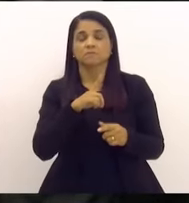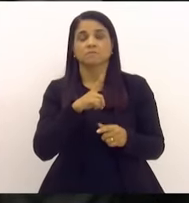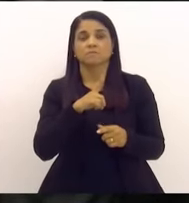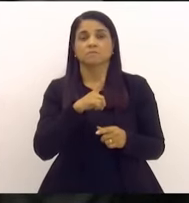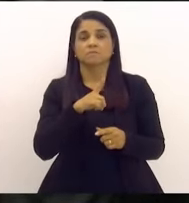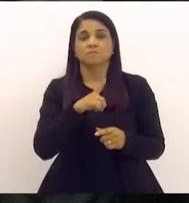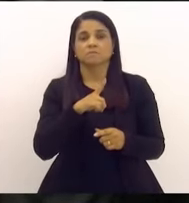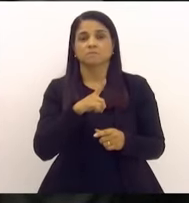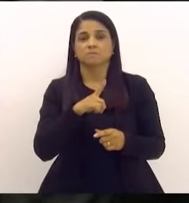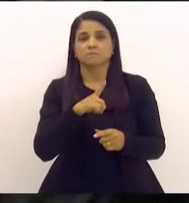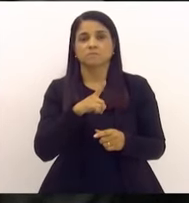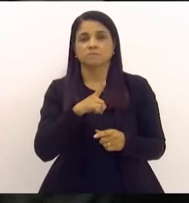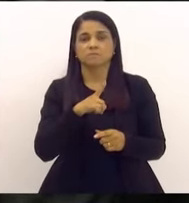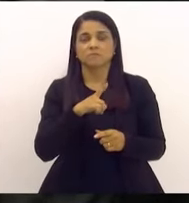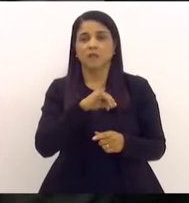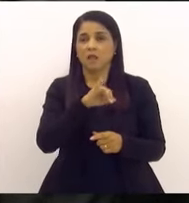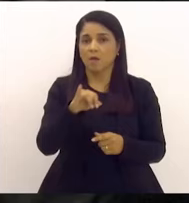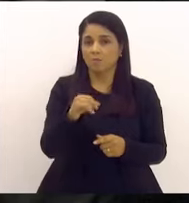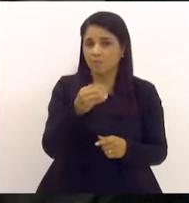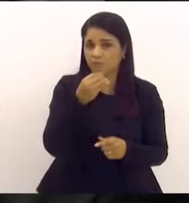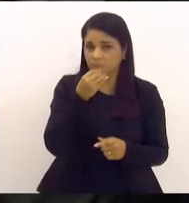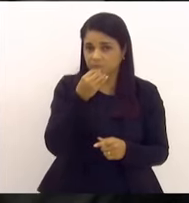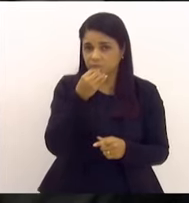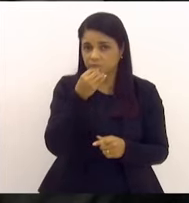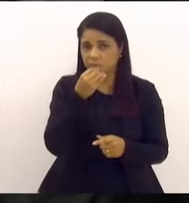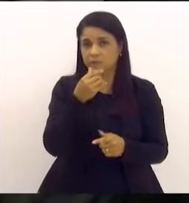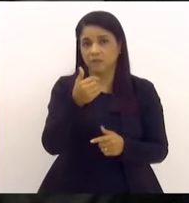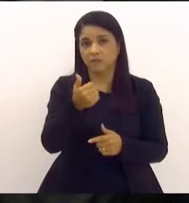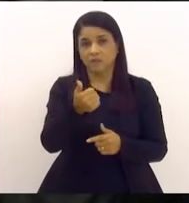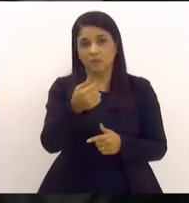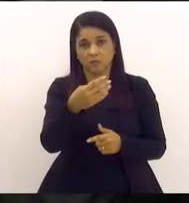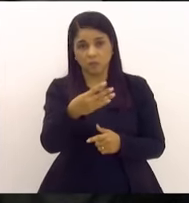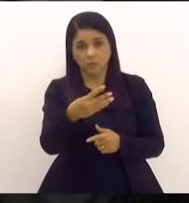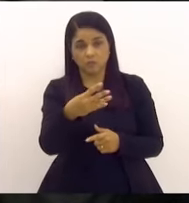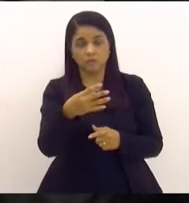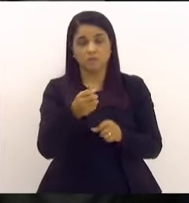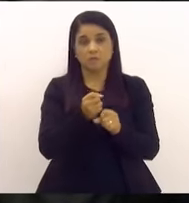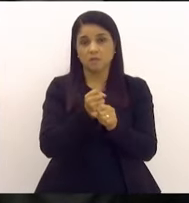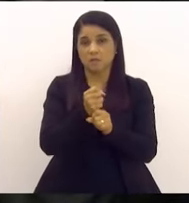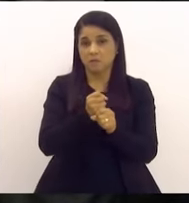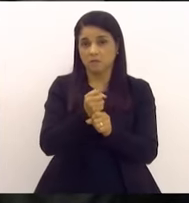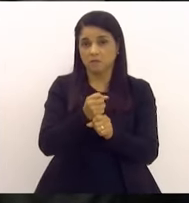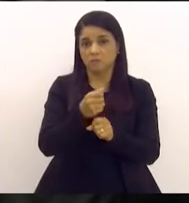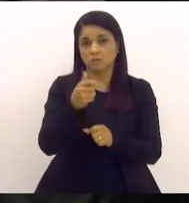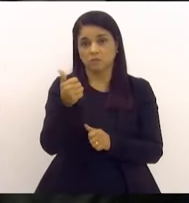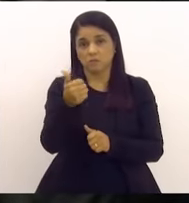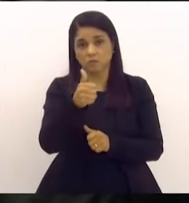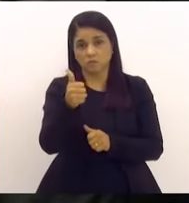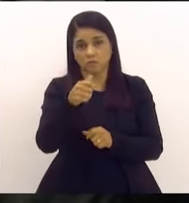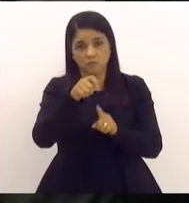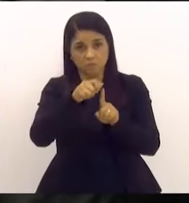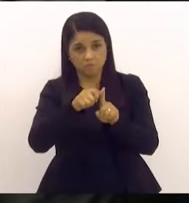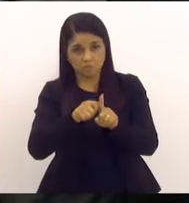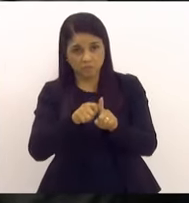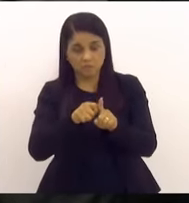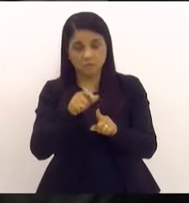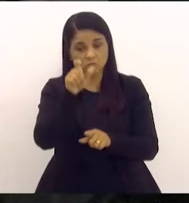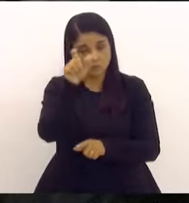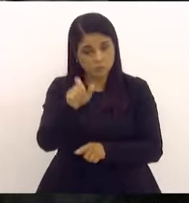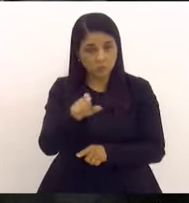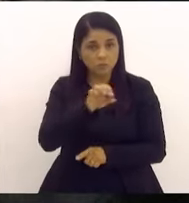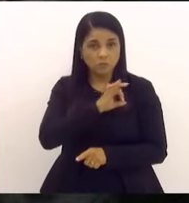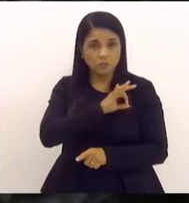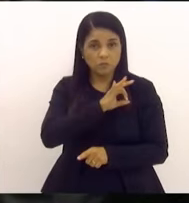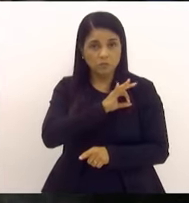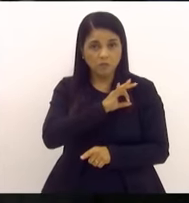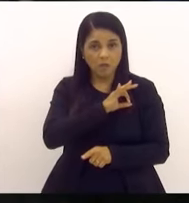que aproveitar-se-á 14 anos e 11 meses de um tira, independente da missão que cumpra na